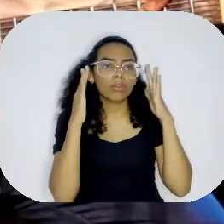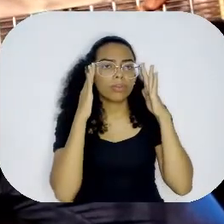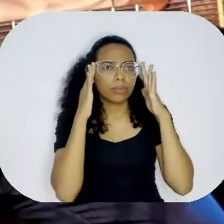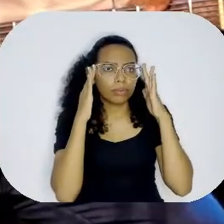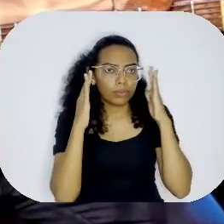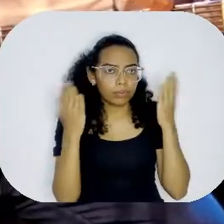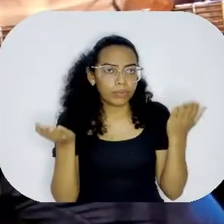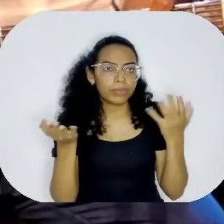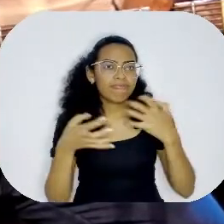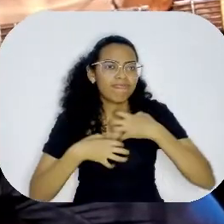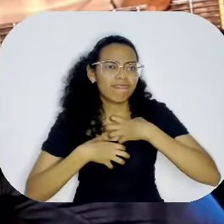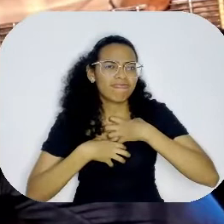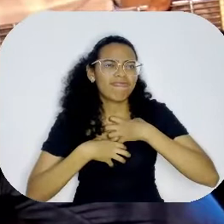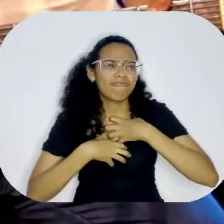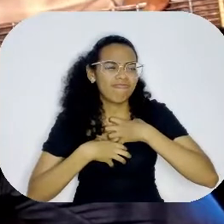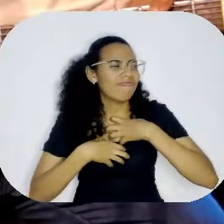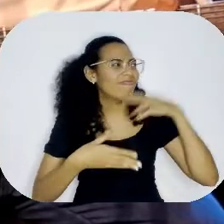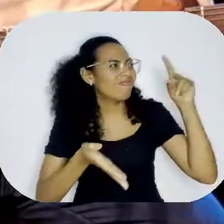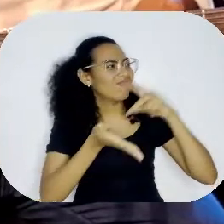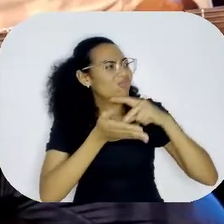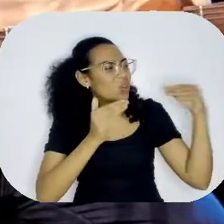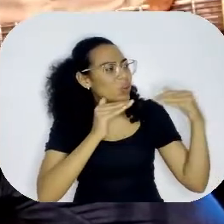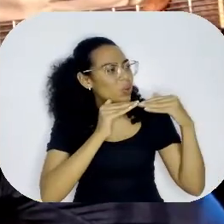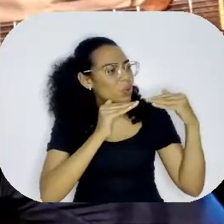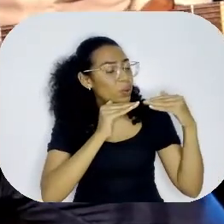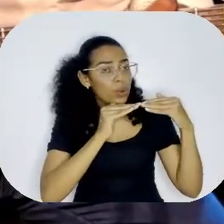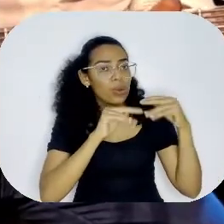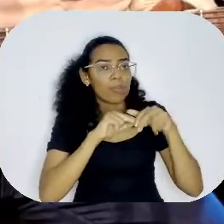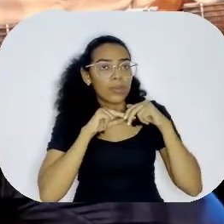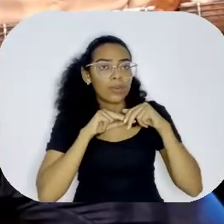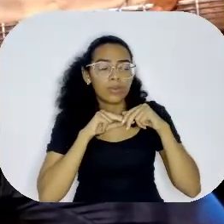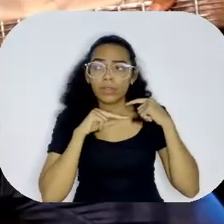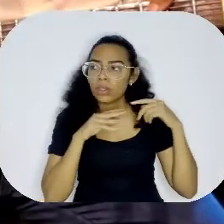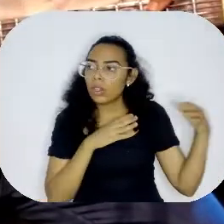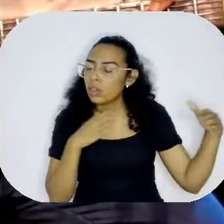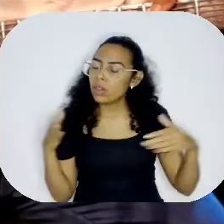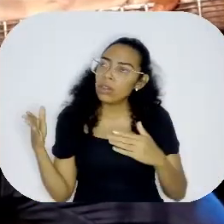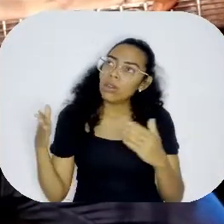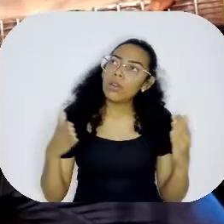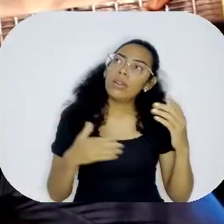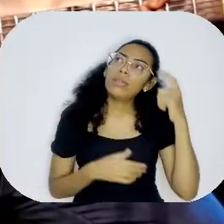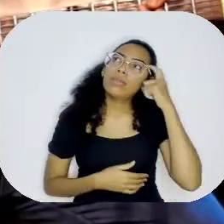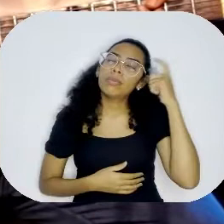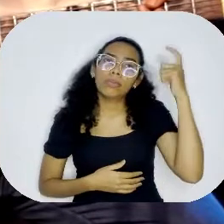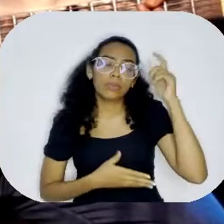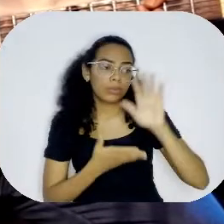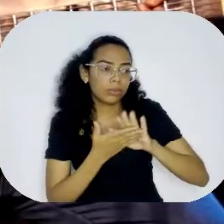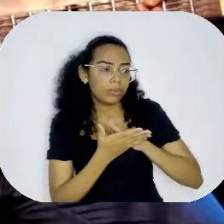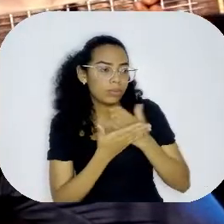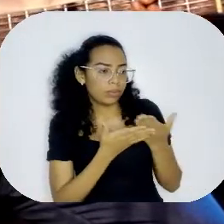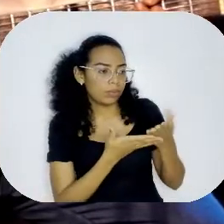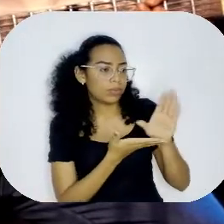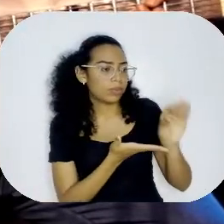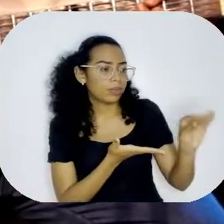tal e tal. E realmente, eu senti essa coisa. Então, eu no caminho entre uma cidade e outra, eu fui cantarolando, eu